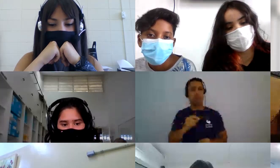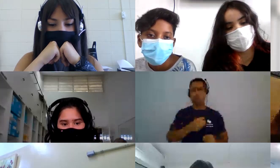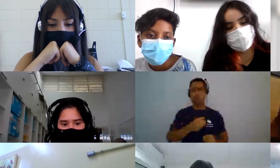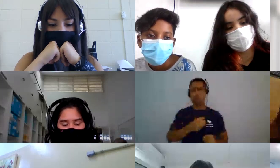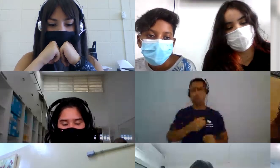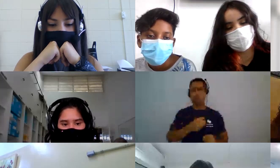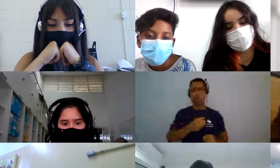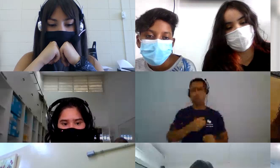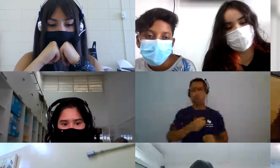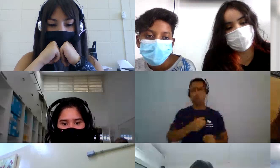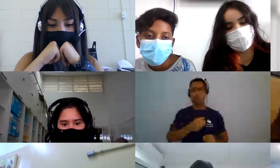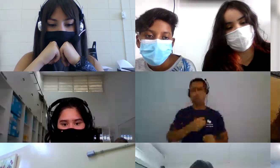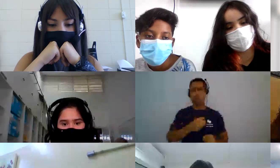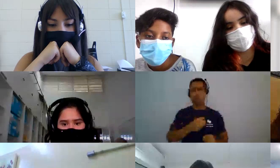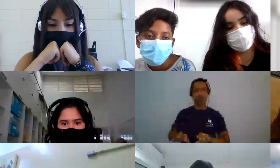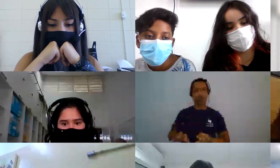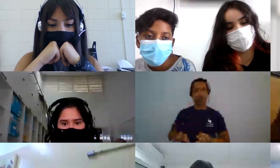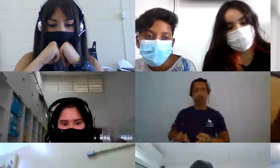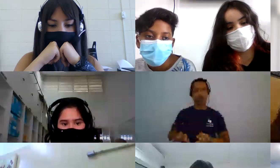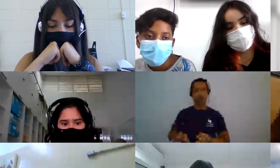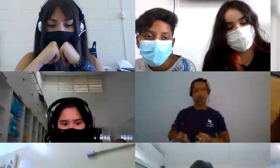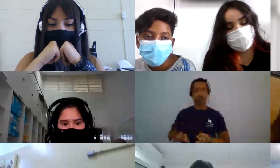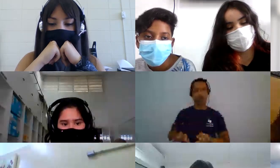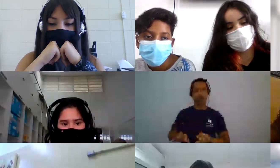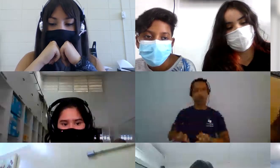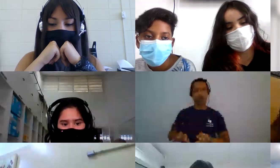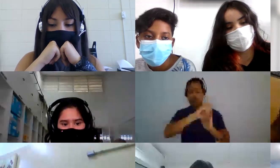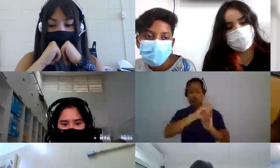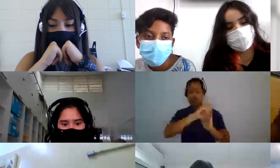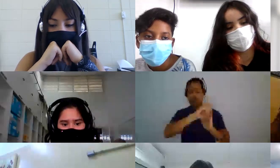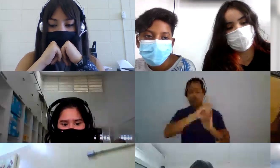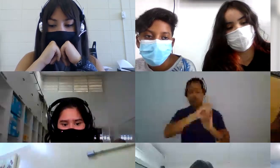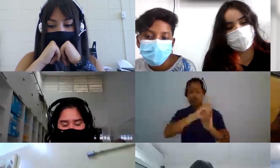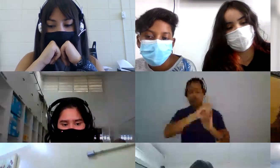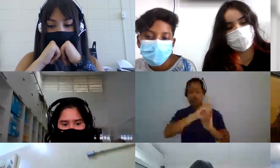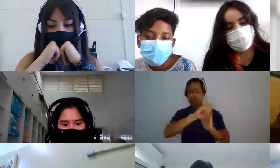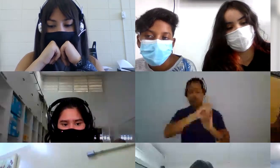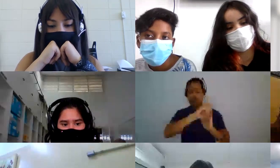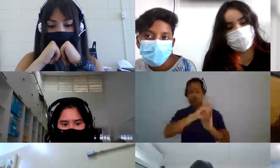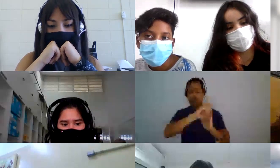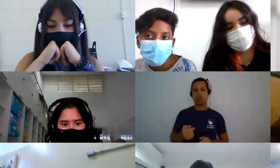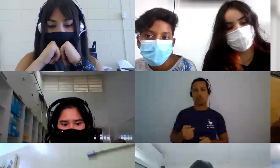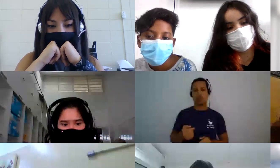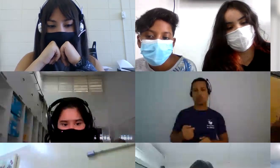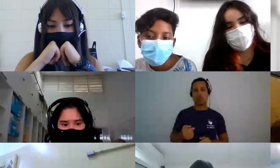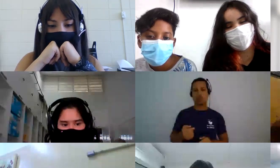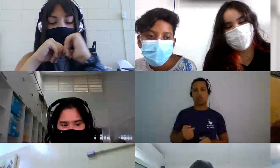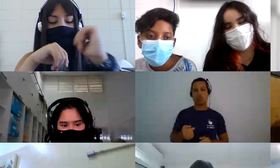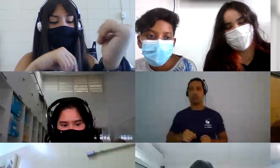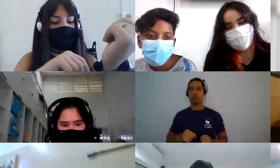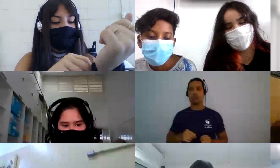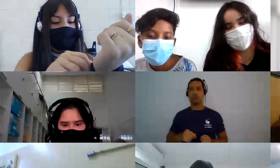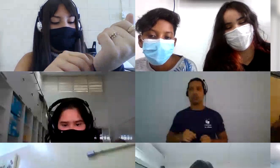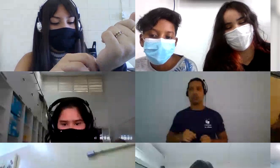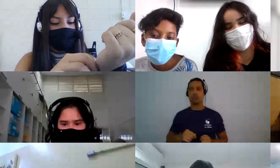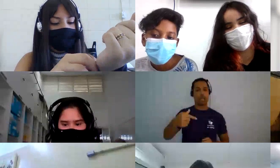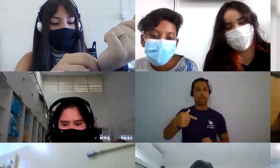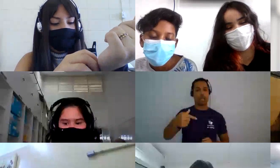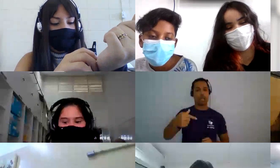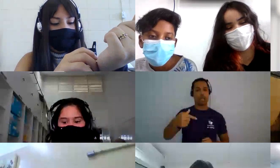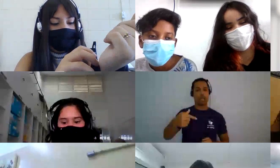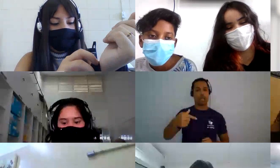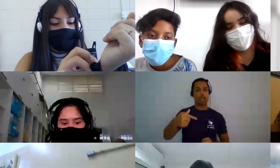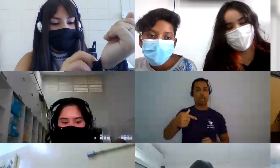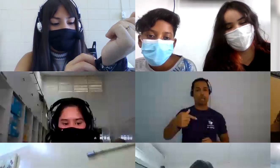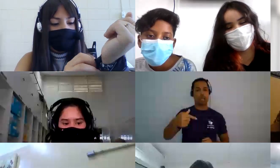também é direito você escolher não ter filhos. Como também você pode falar, ah, Benito, eu quero ter 7 filhos. Tá meio fora de moda ter 7